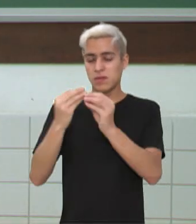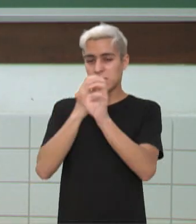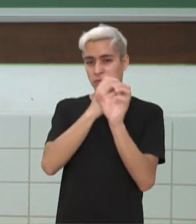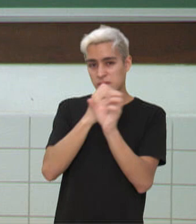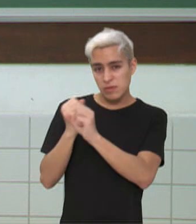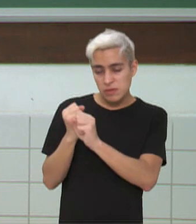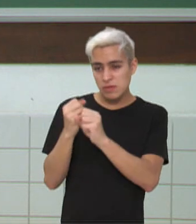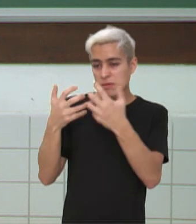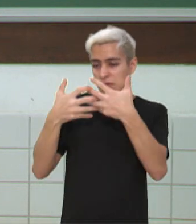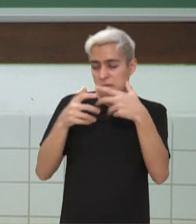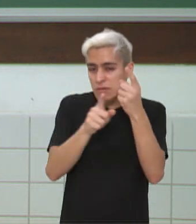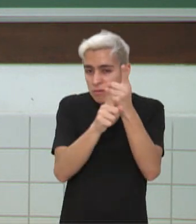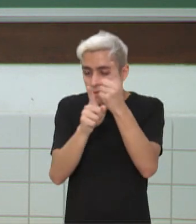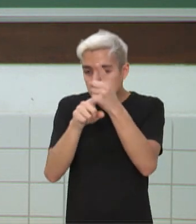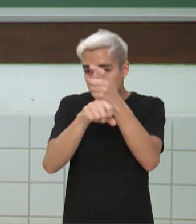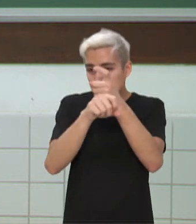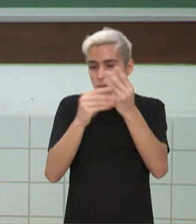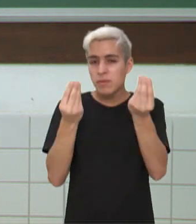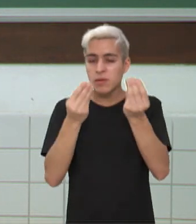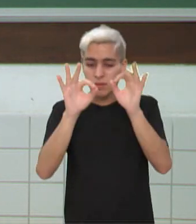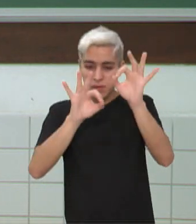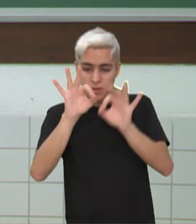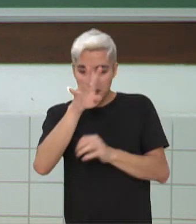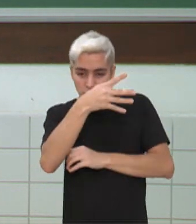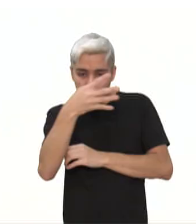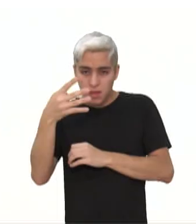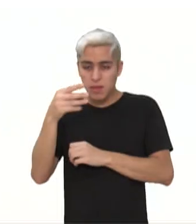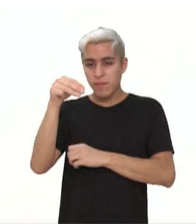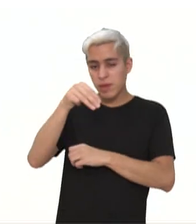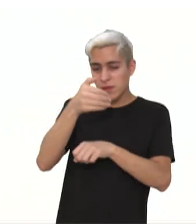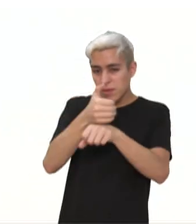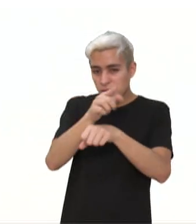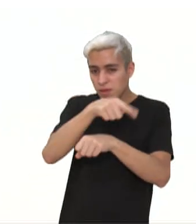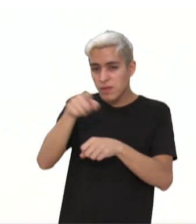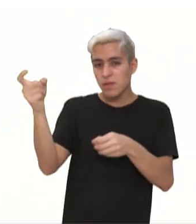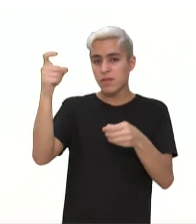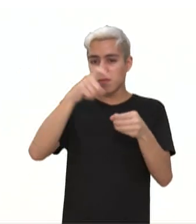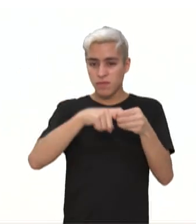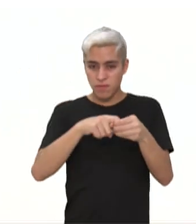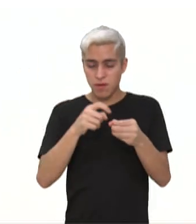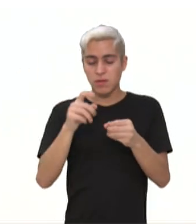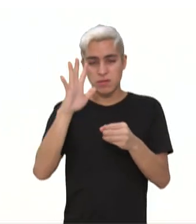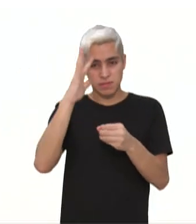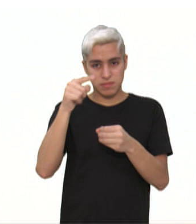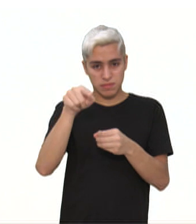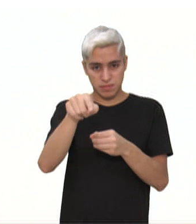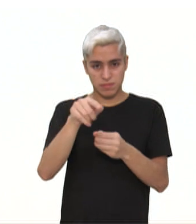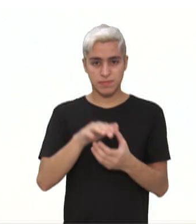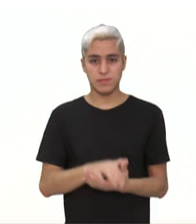itens necessários para a construção gráfica. Uns minutinhos na tela e a gente volta com a solução.